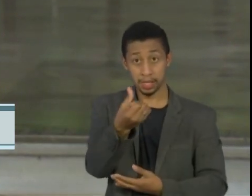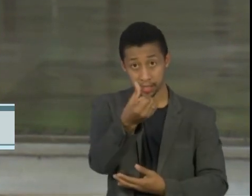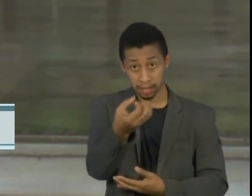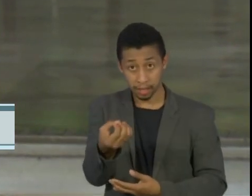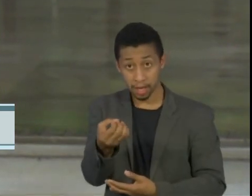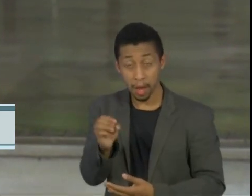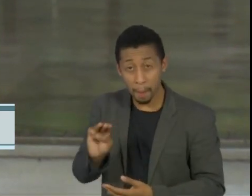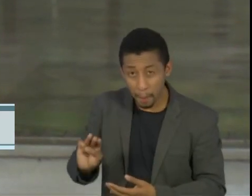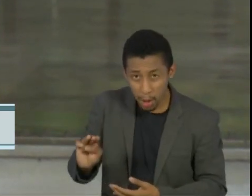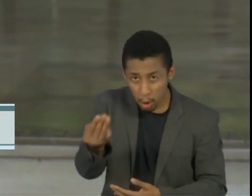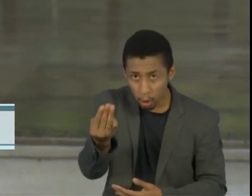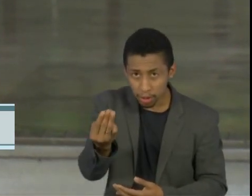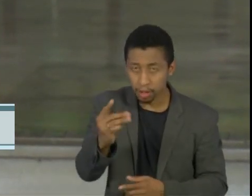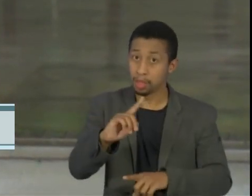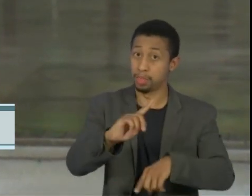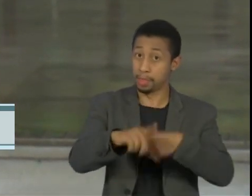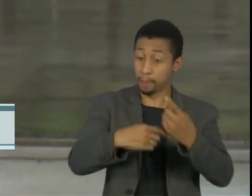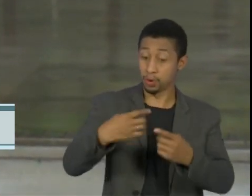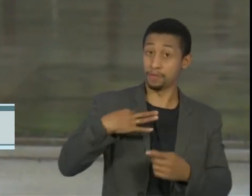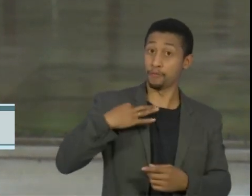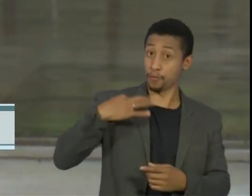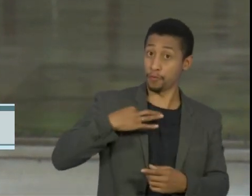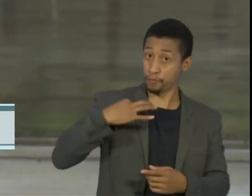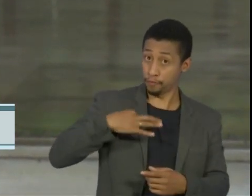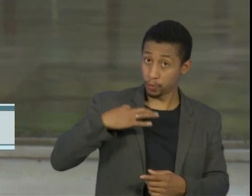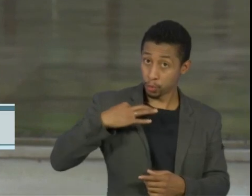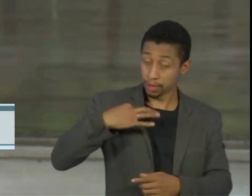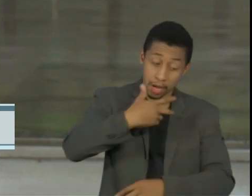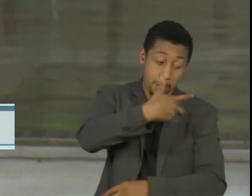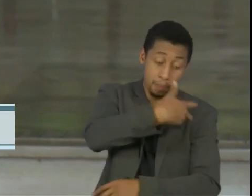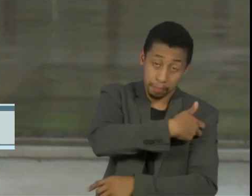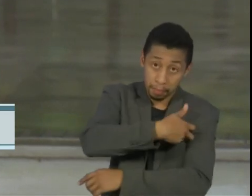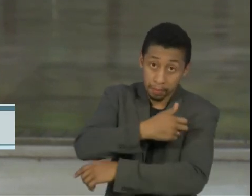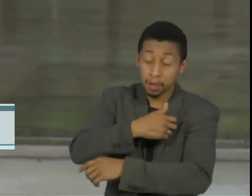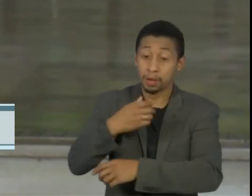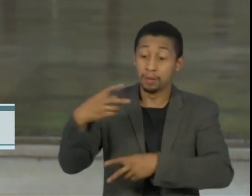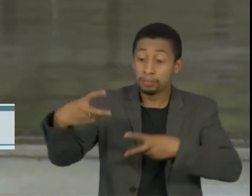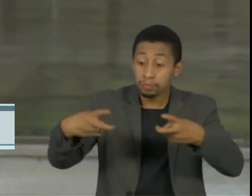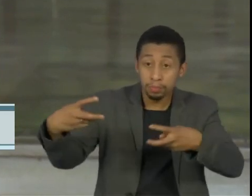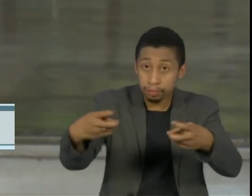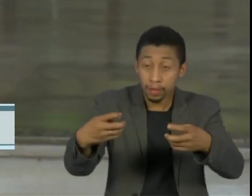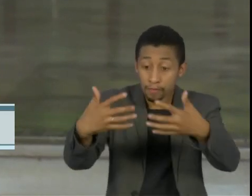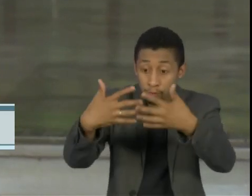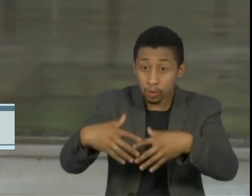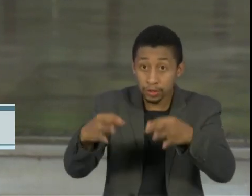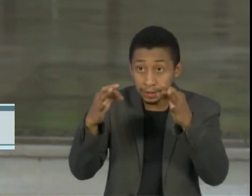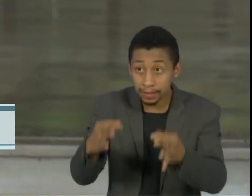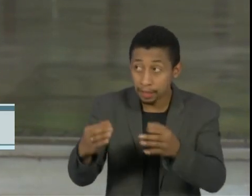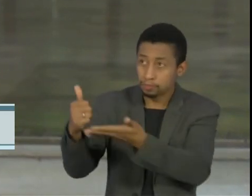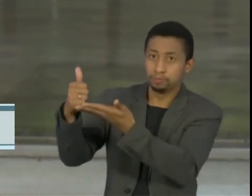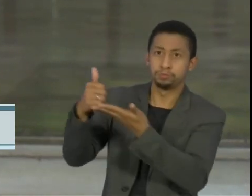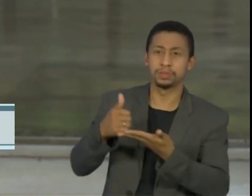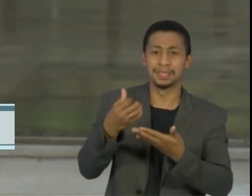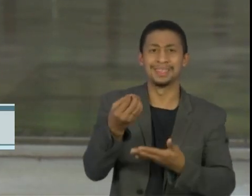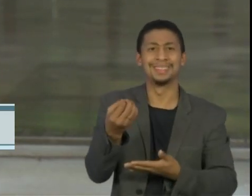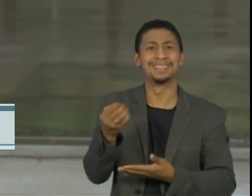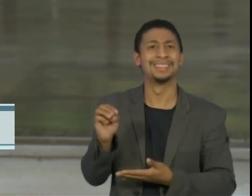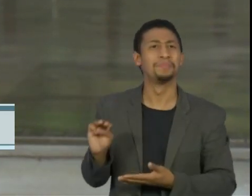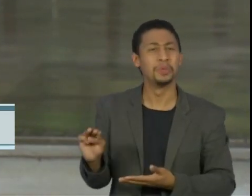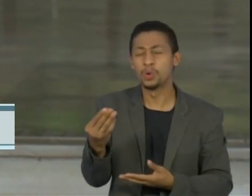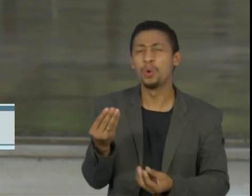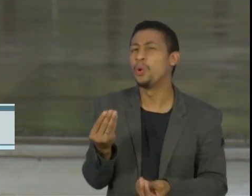Butantan, ele faria 100 milhões de doses depois. Mas eu queria saber, depois de quanto tempo leva